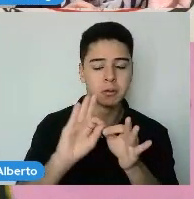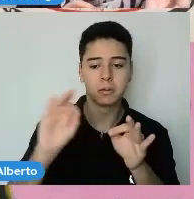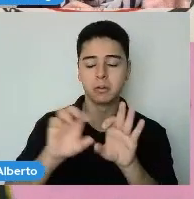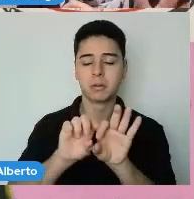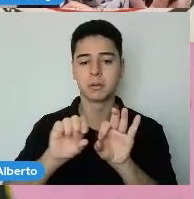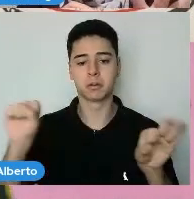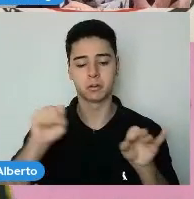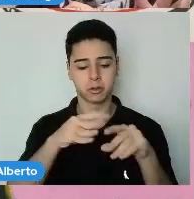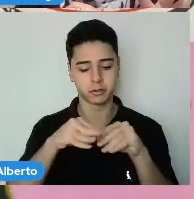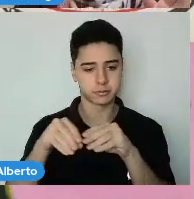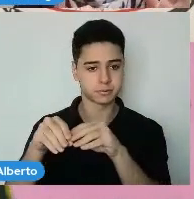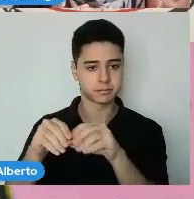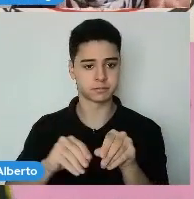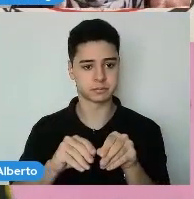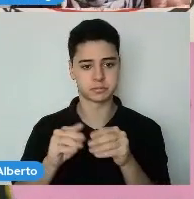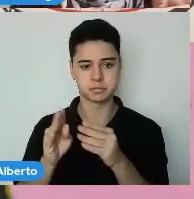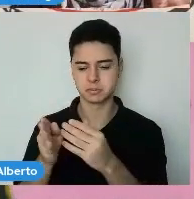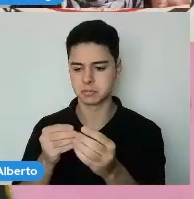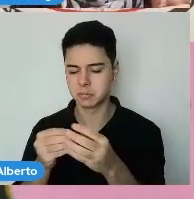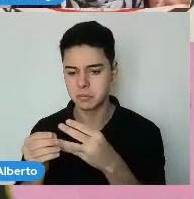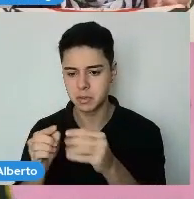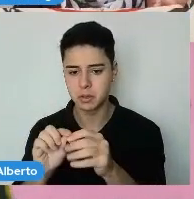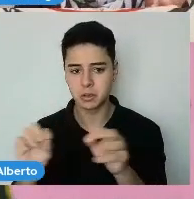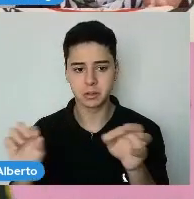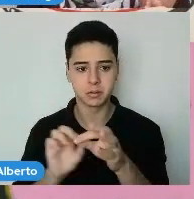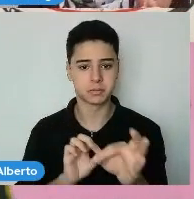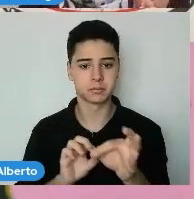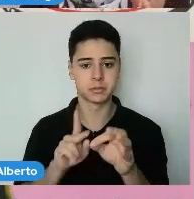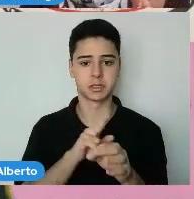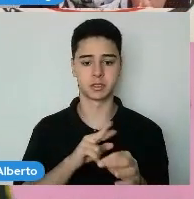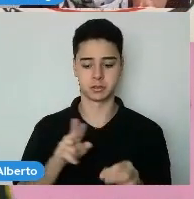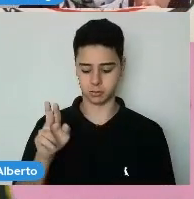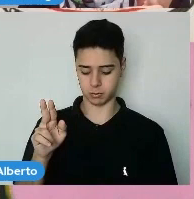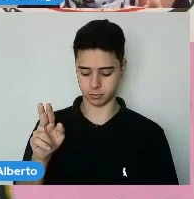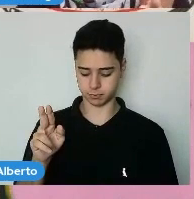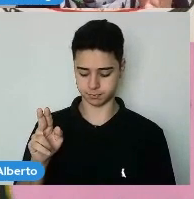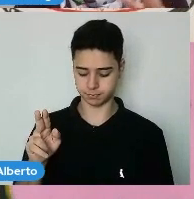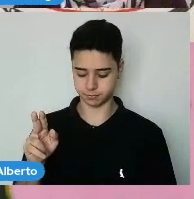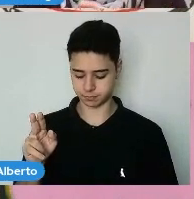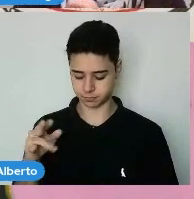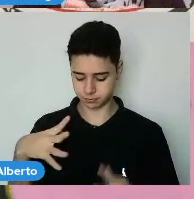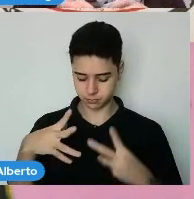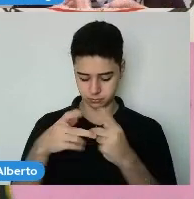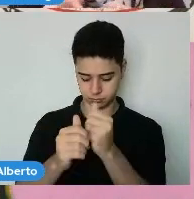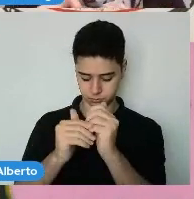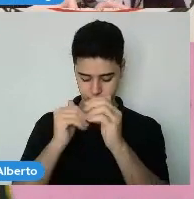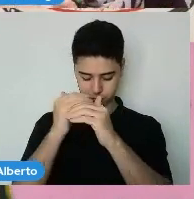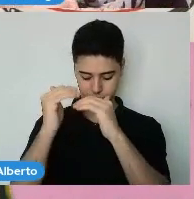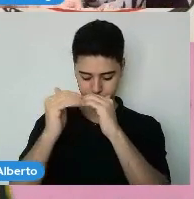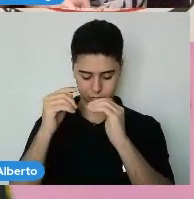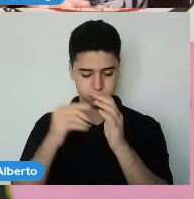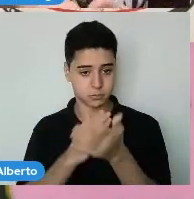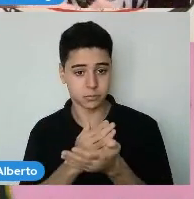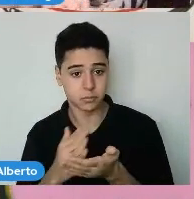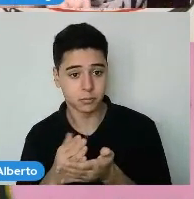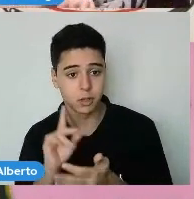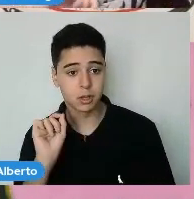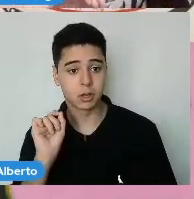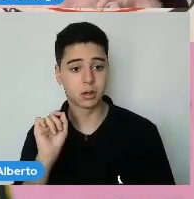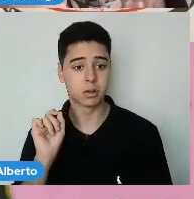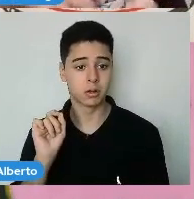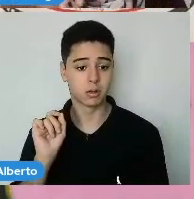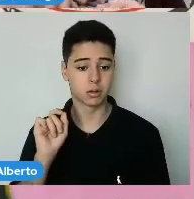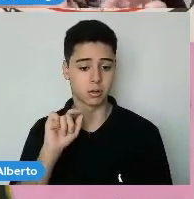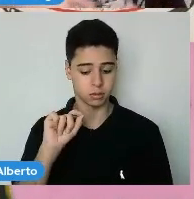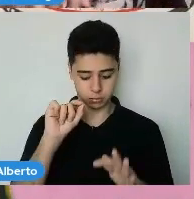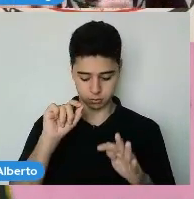terra, trapo, como nessa instalação, tá? Que é construída a partir